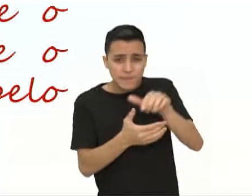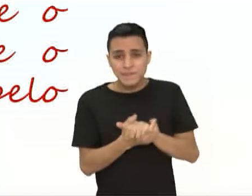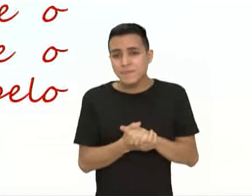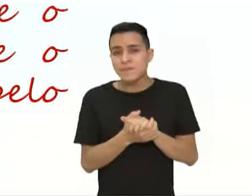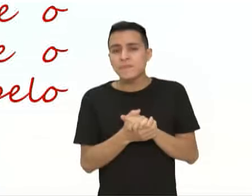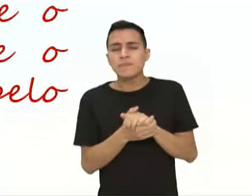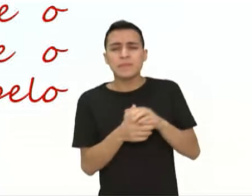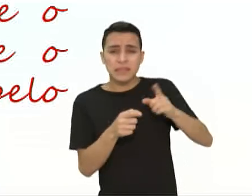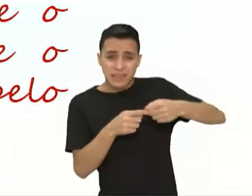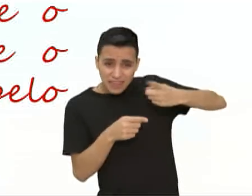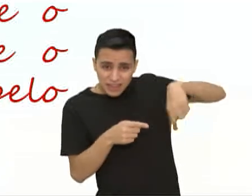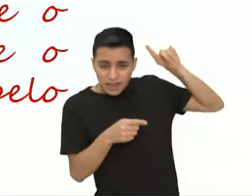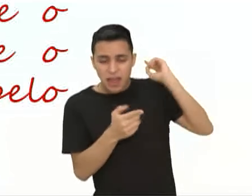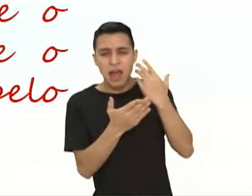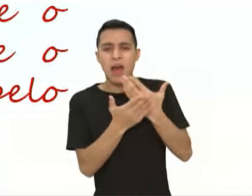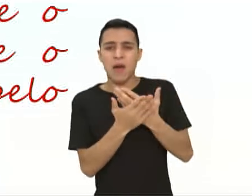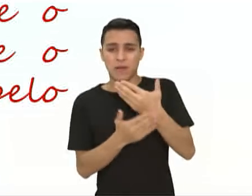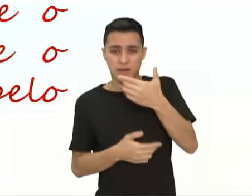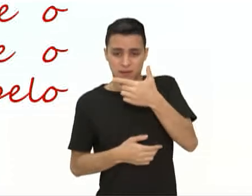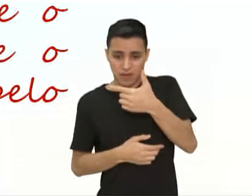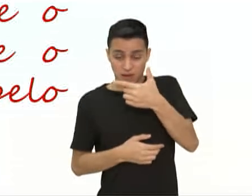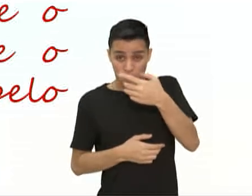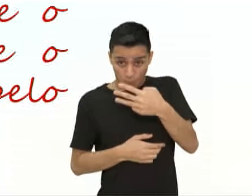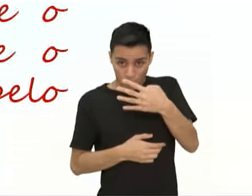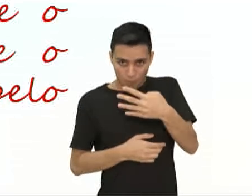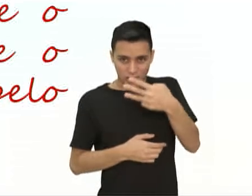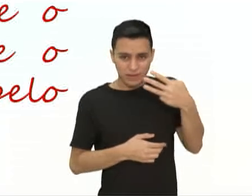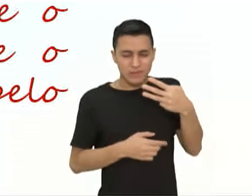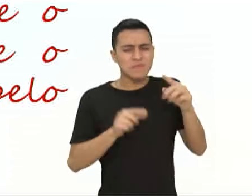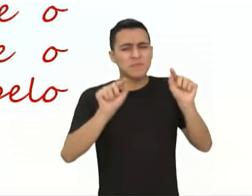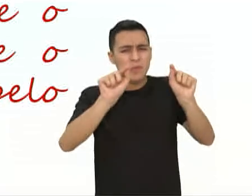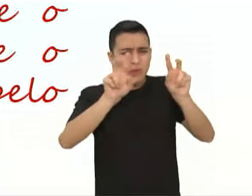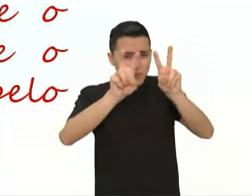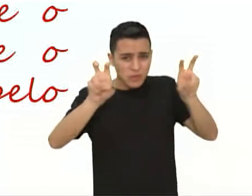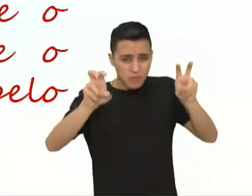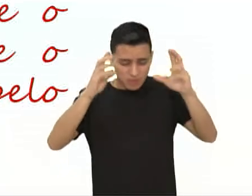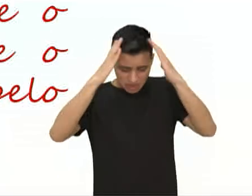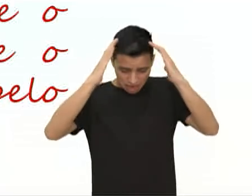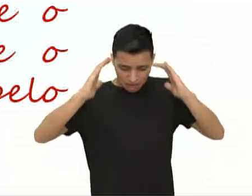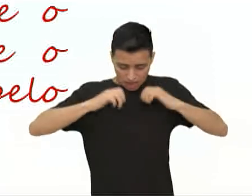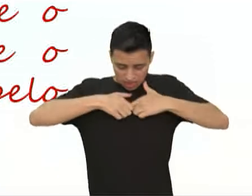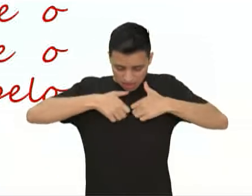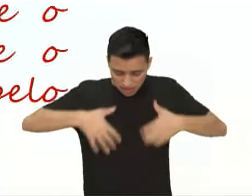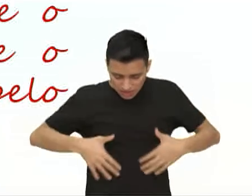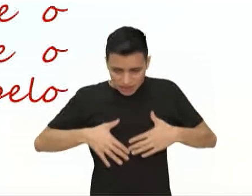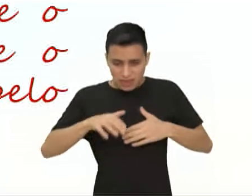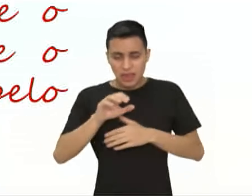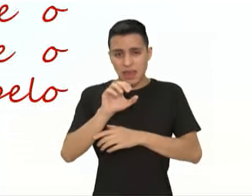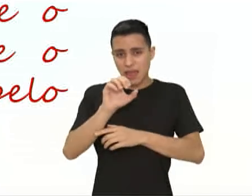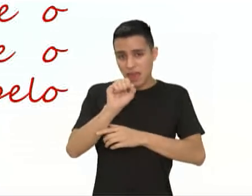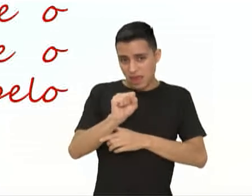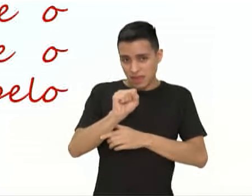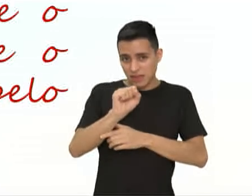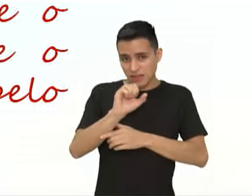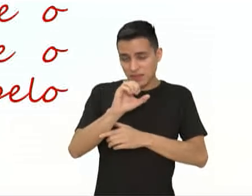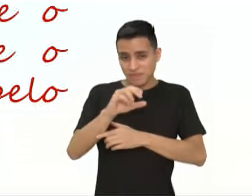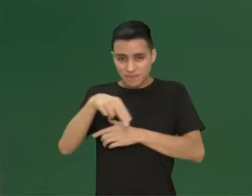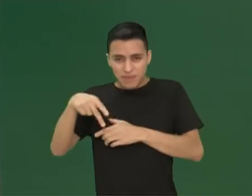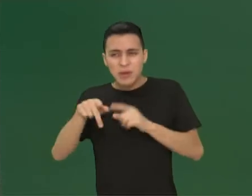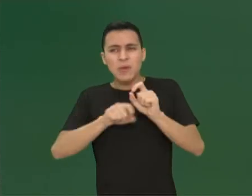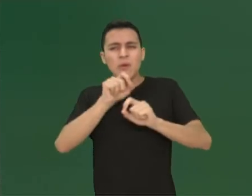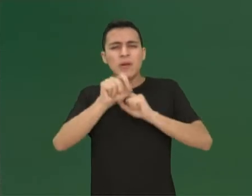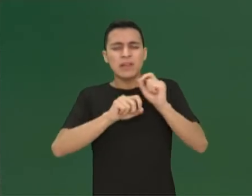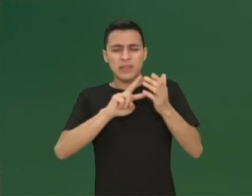na aula anterior, 43, nós aprendemos sobre o sistema nervoso periférico, SNP, que são